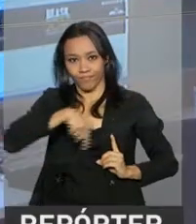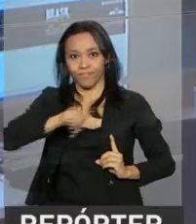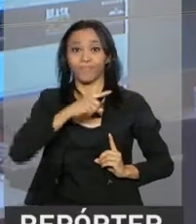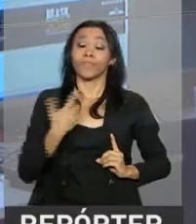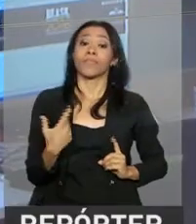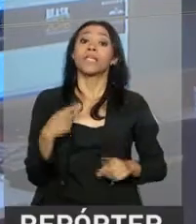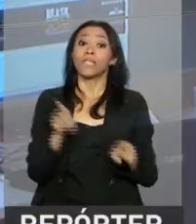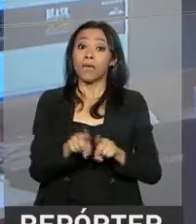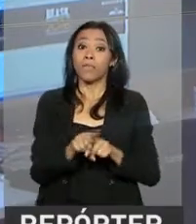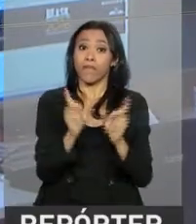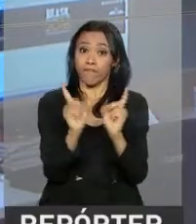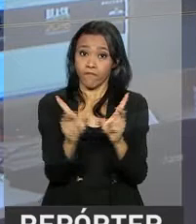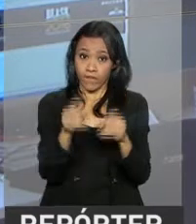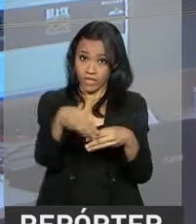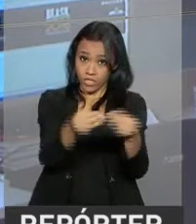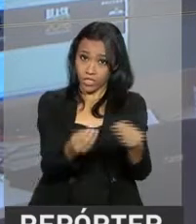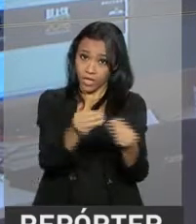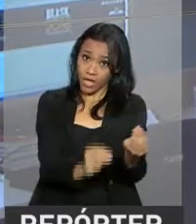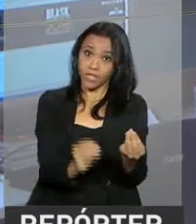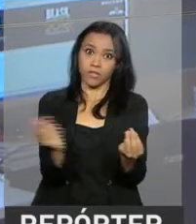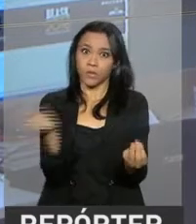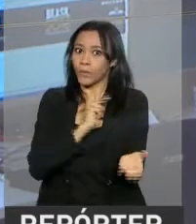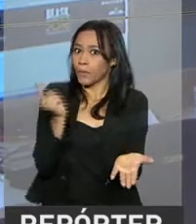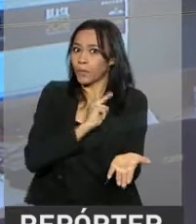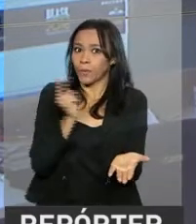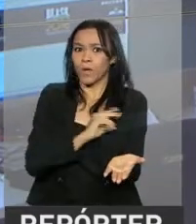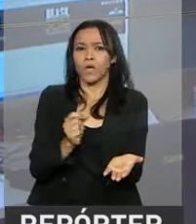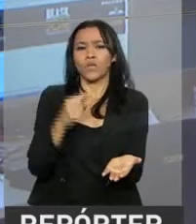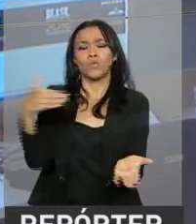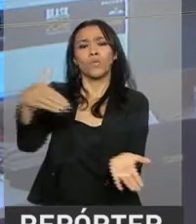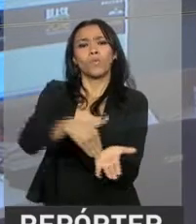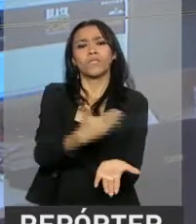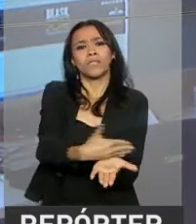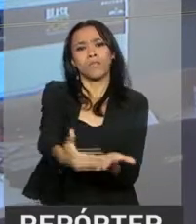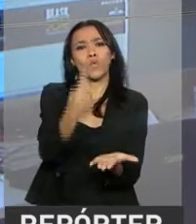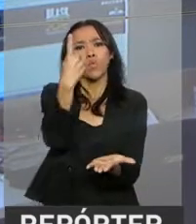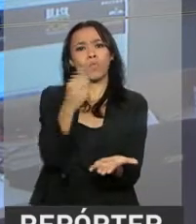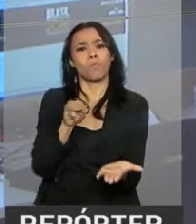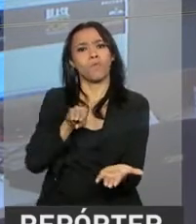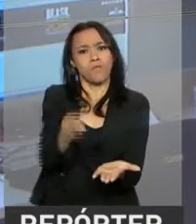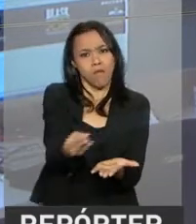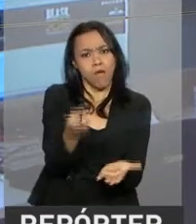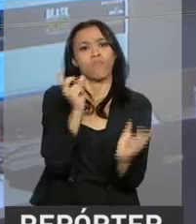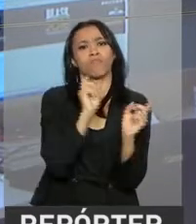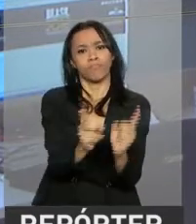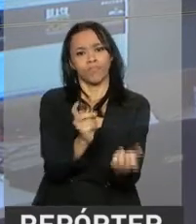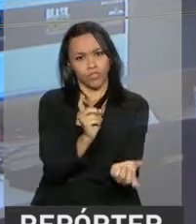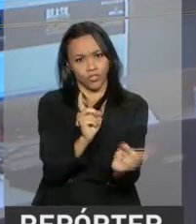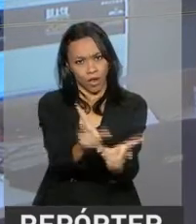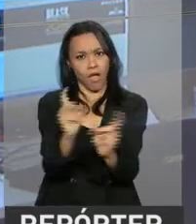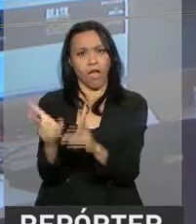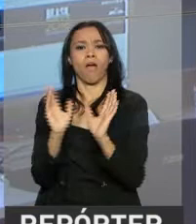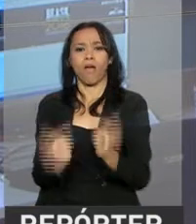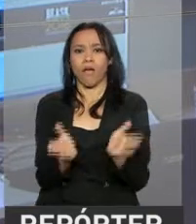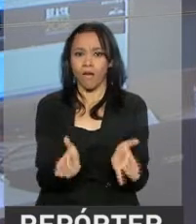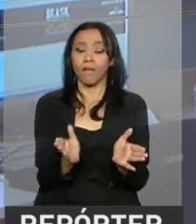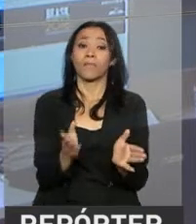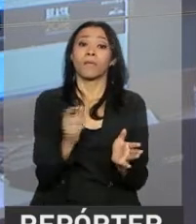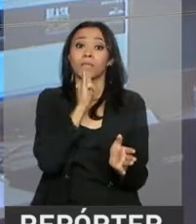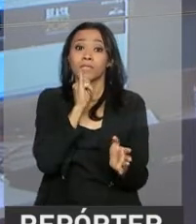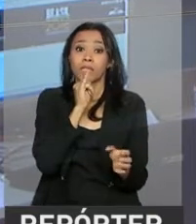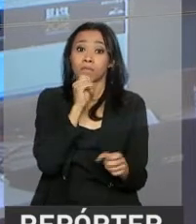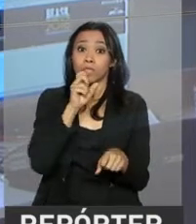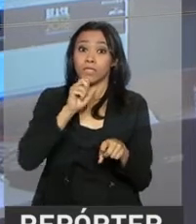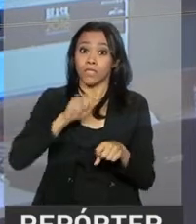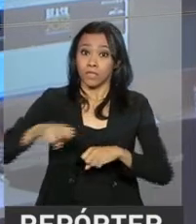ingressos segue em ritmo acelerado no início da semana mais um milhão de entrada já haviam sido compradas modalidades